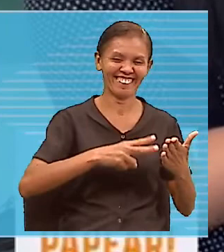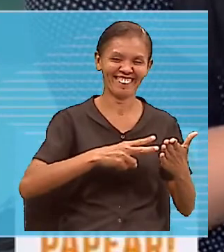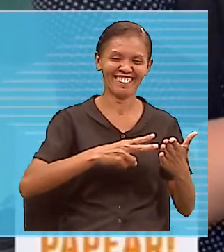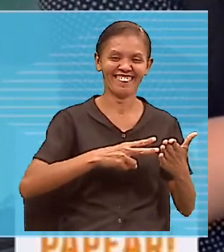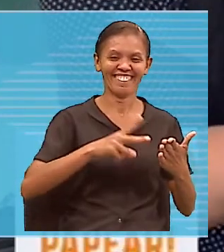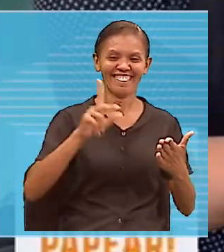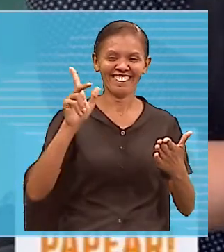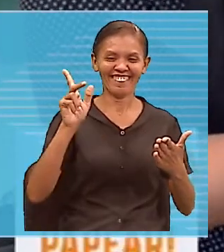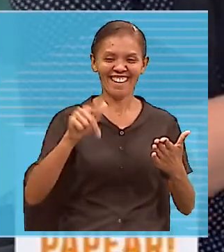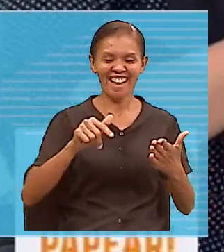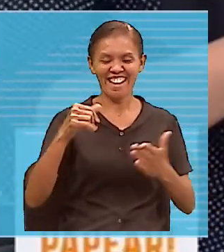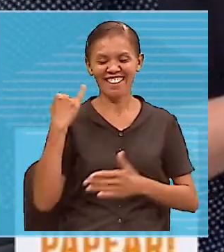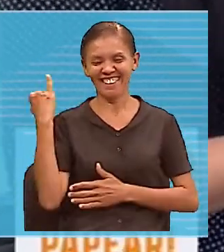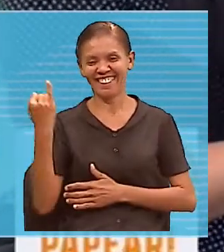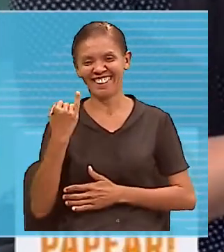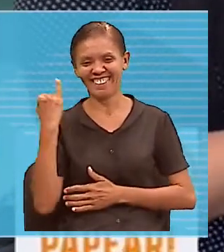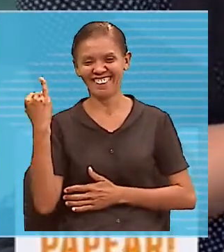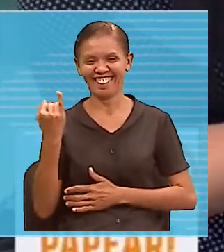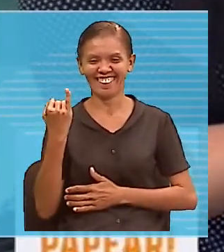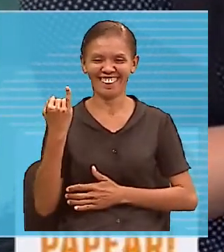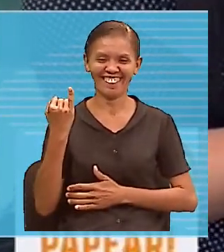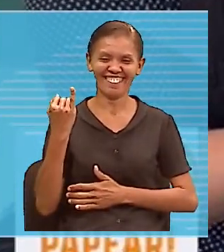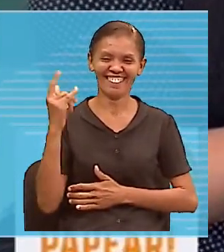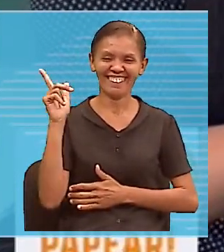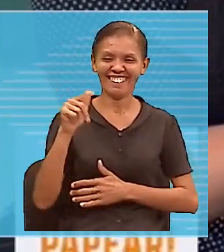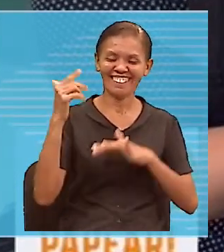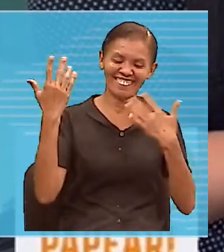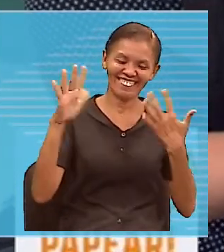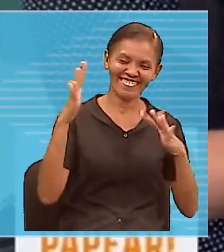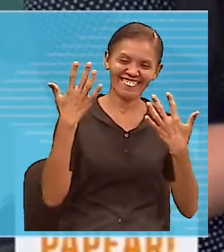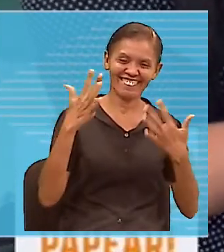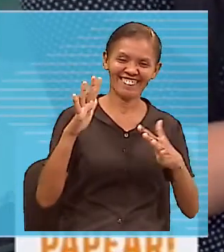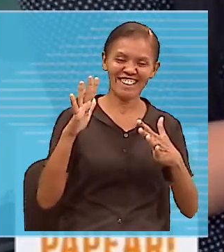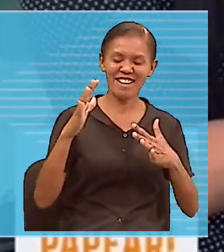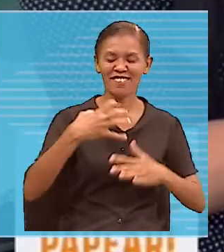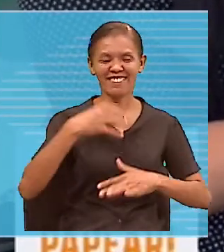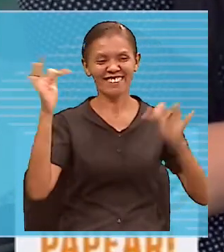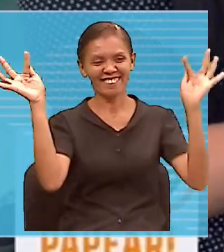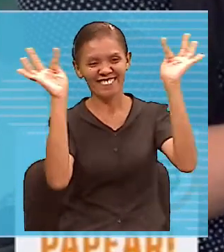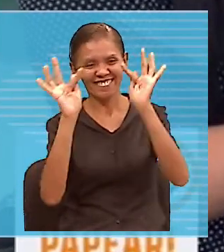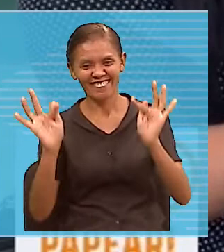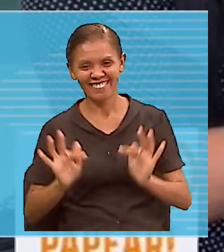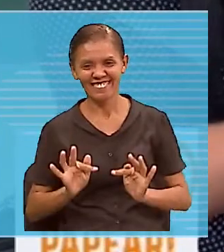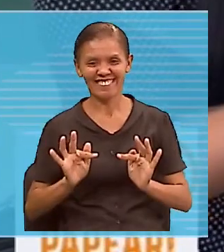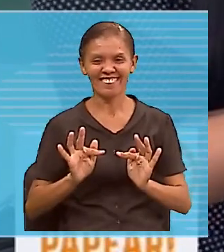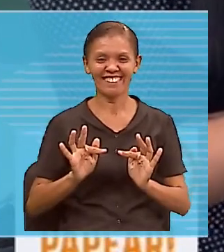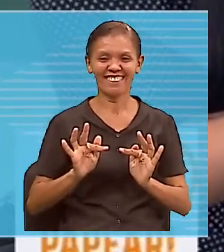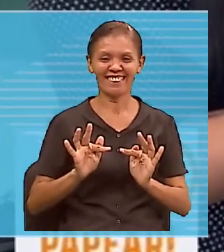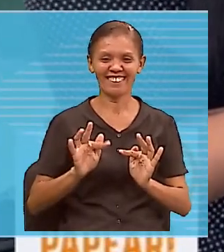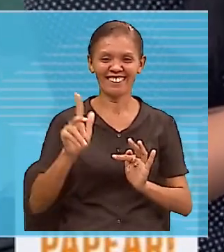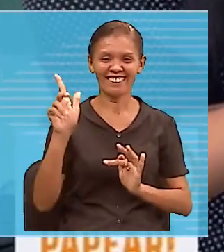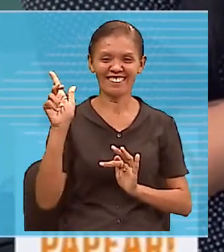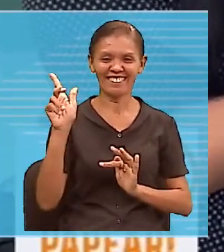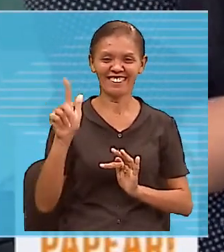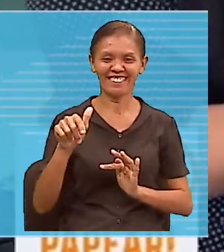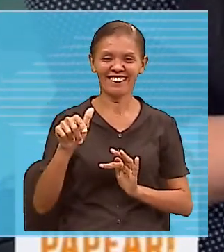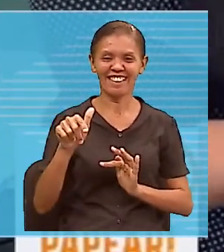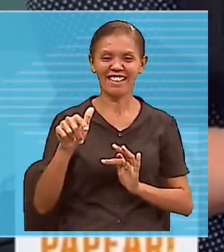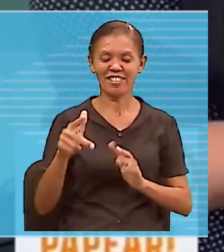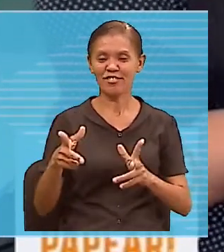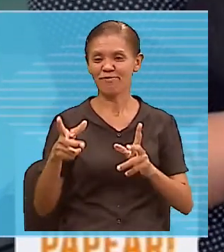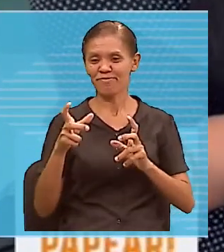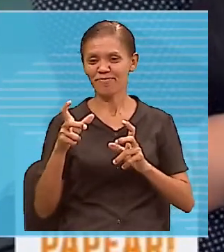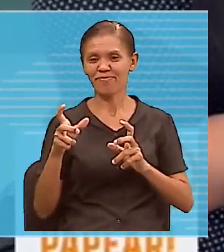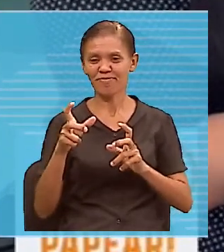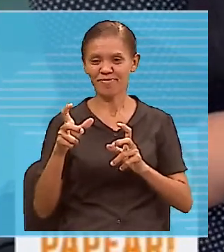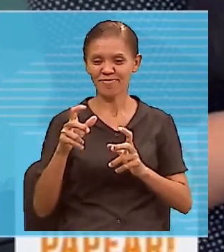de ver no estudante esse protagonismo, da gente ver essa iniciativa. Eu fico muito orgulhosa de conhecer uma pessoa